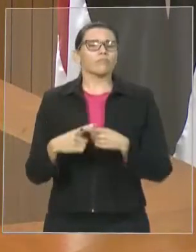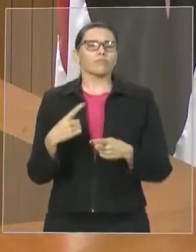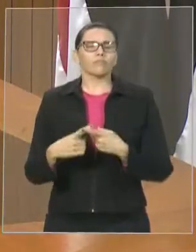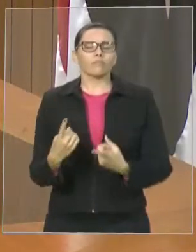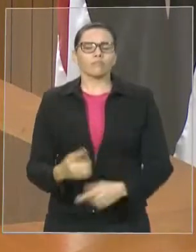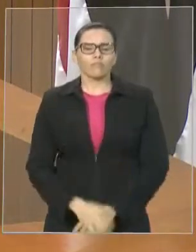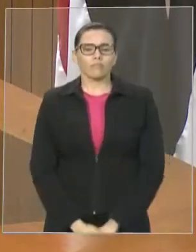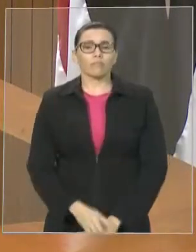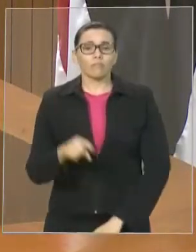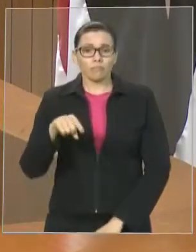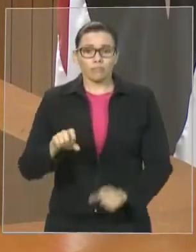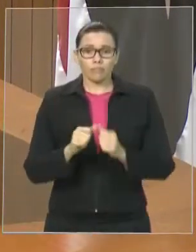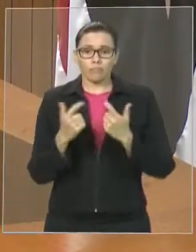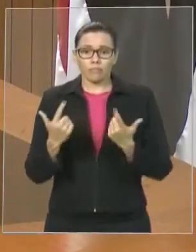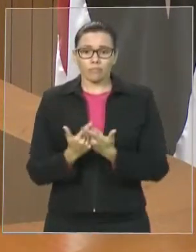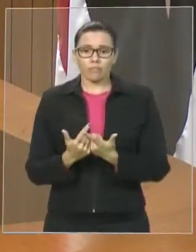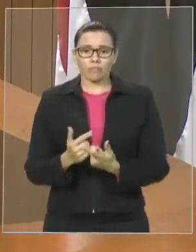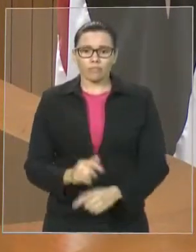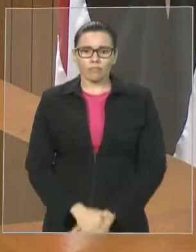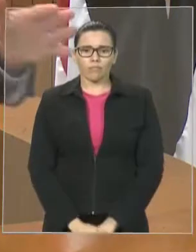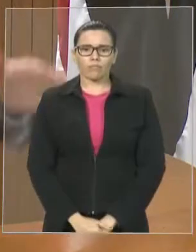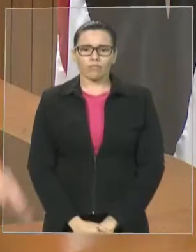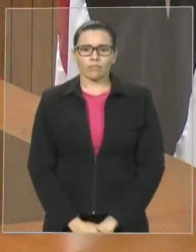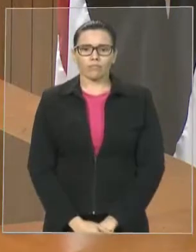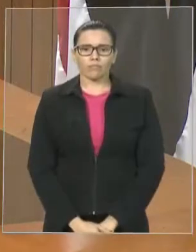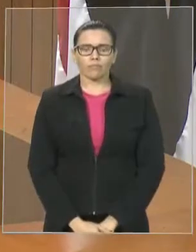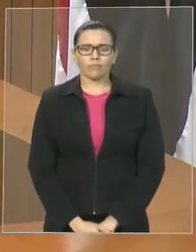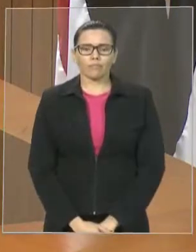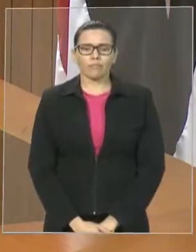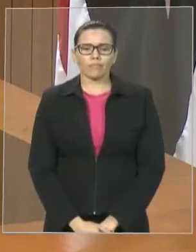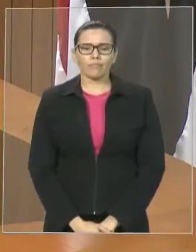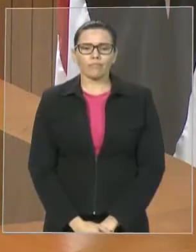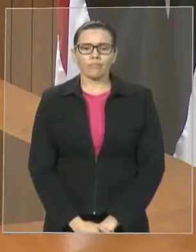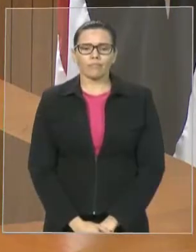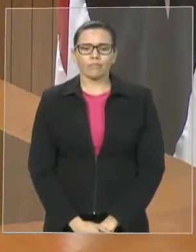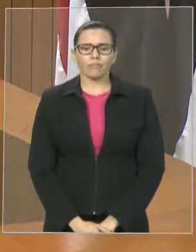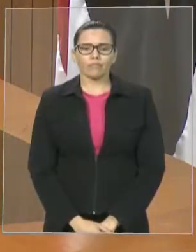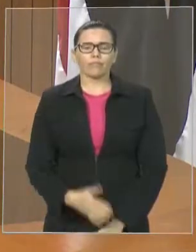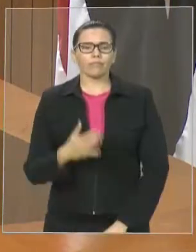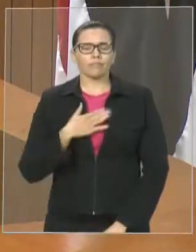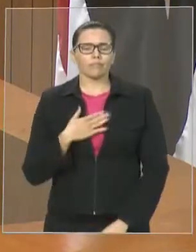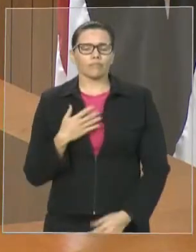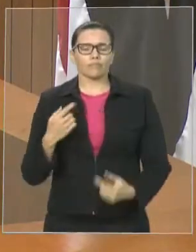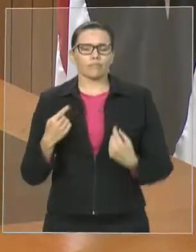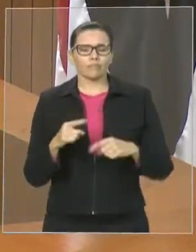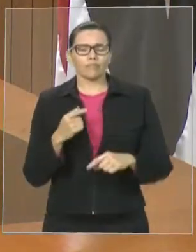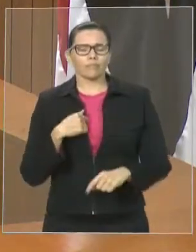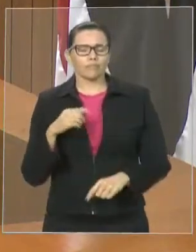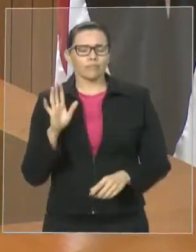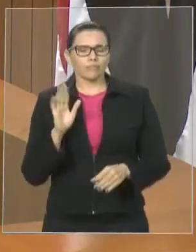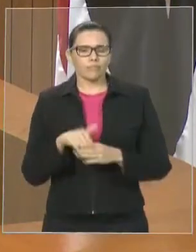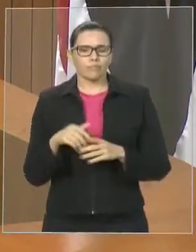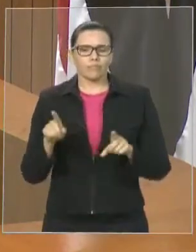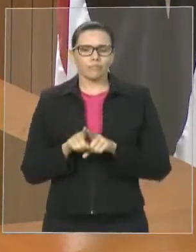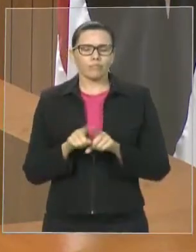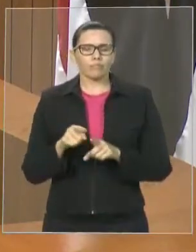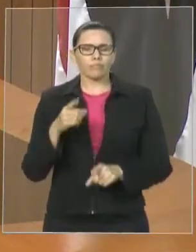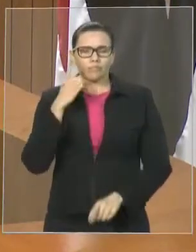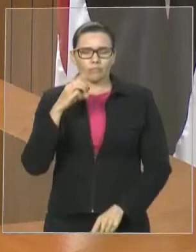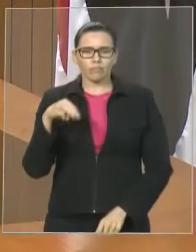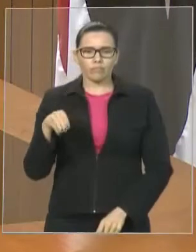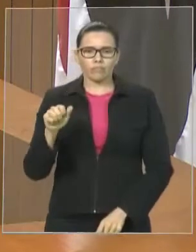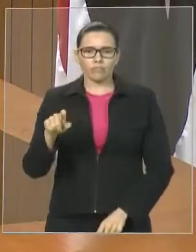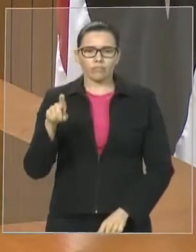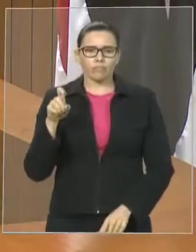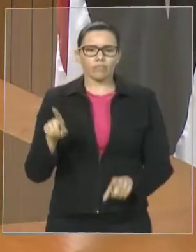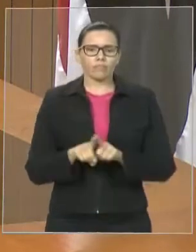Esta casa, contra o meu voto, e de vários deputados aqui, deputado Souza Neto, o seu voto também, do deputado Max Barros, do deputado Hélito